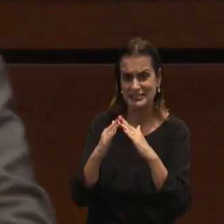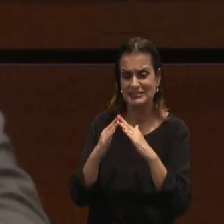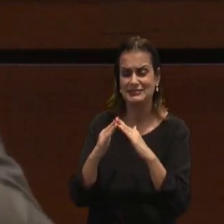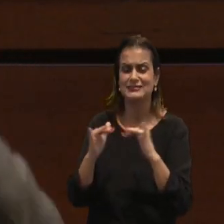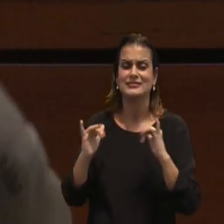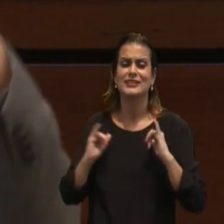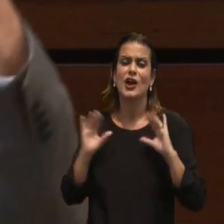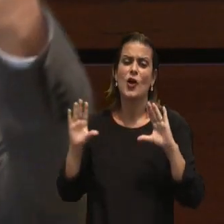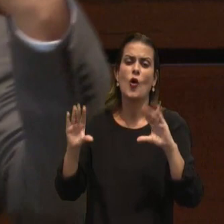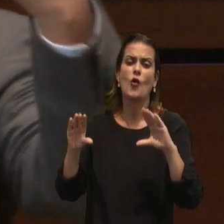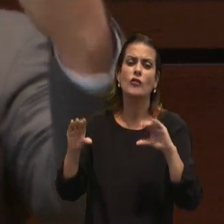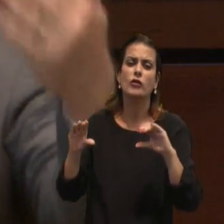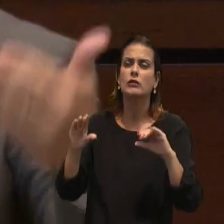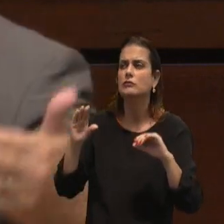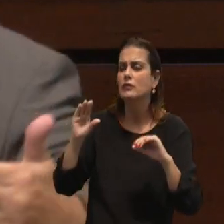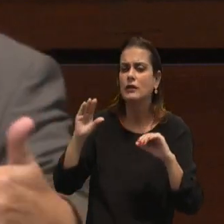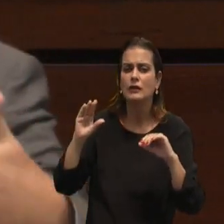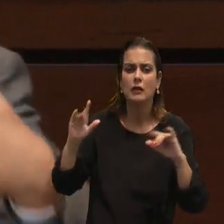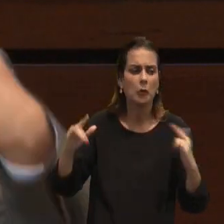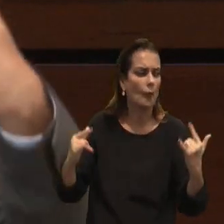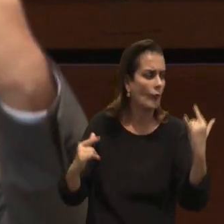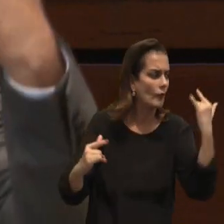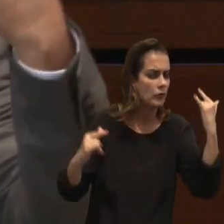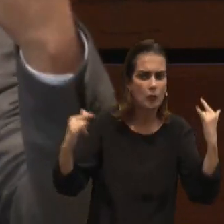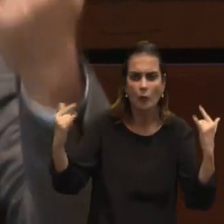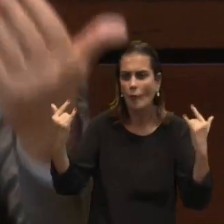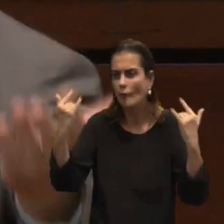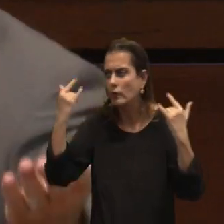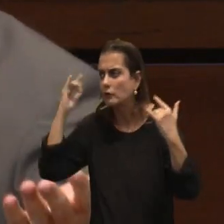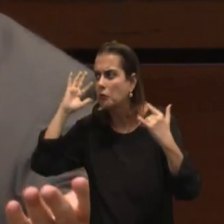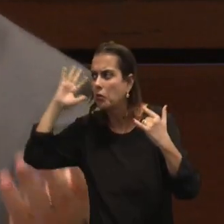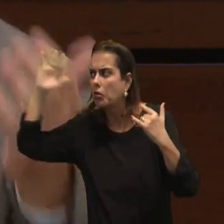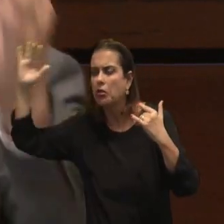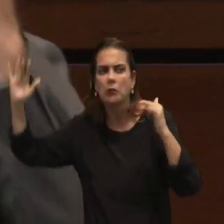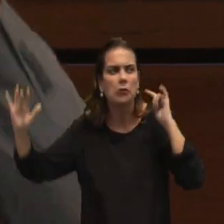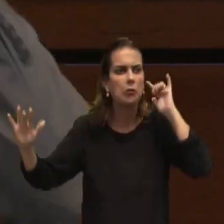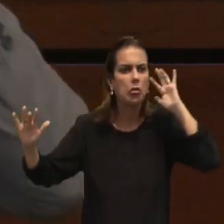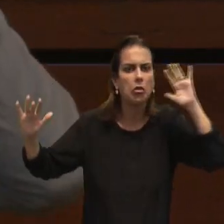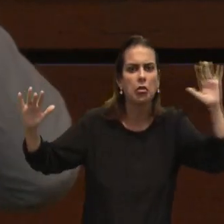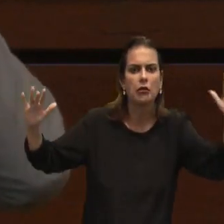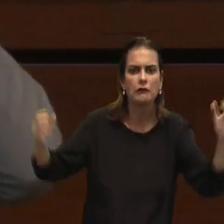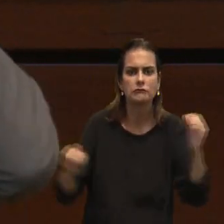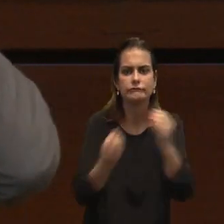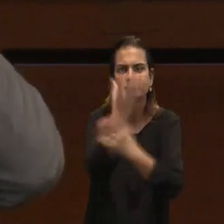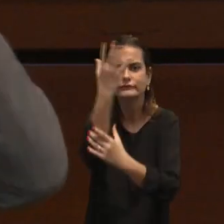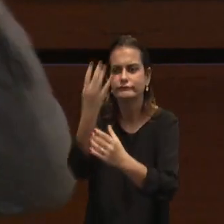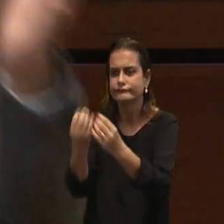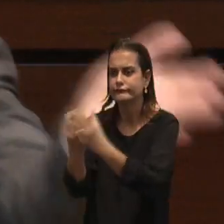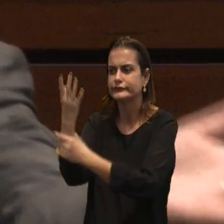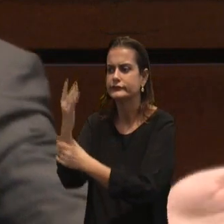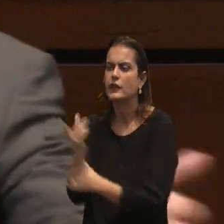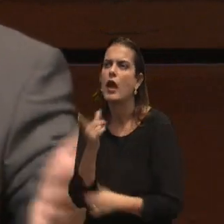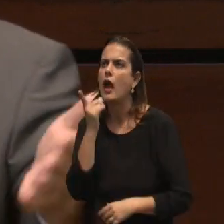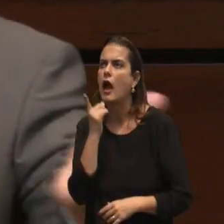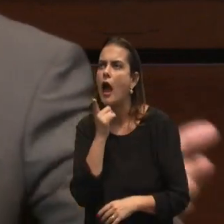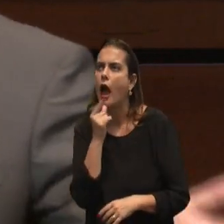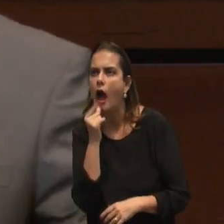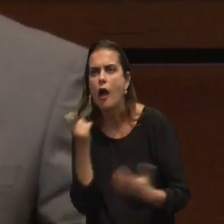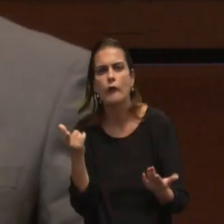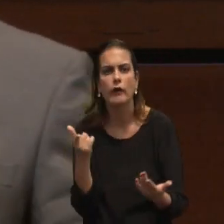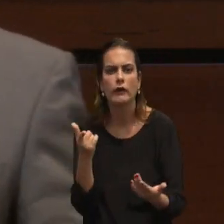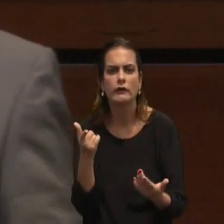casa, as distrações começam a surgir. A vontade de beber uma água, uma coisa